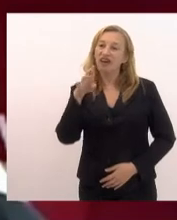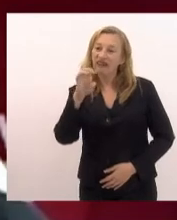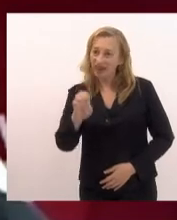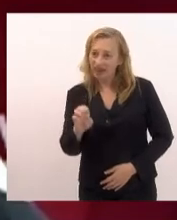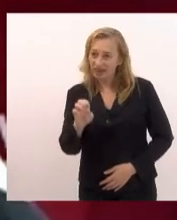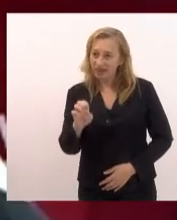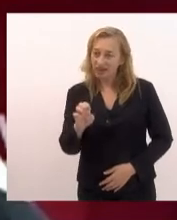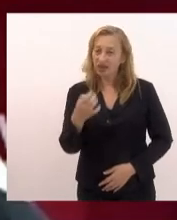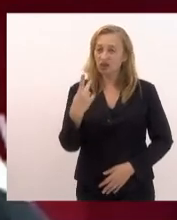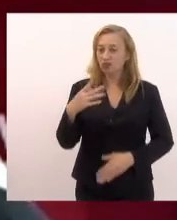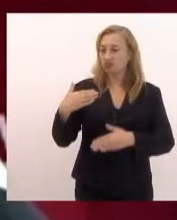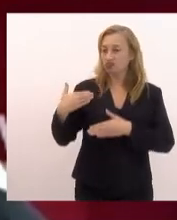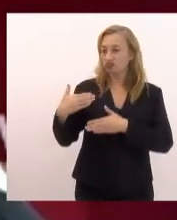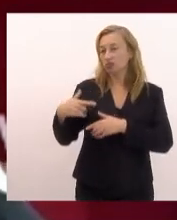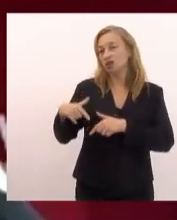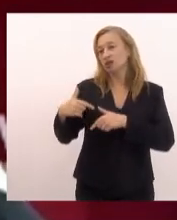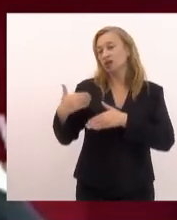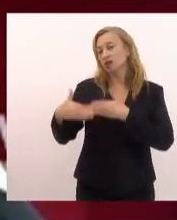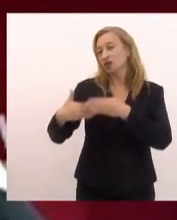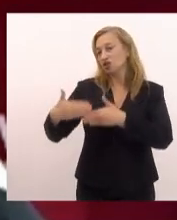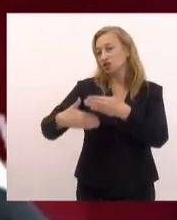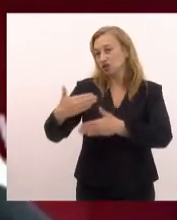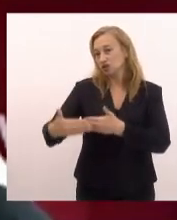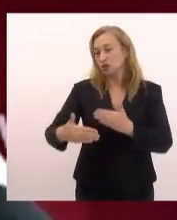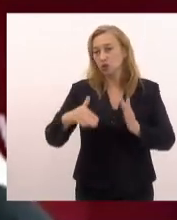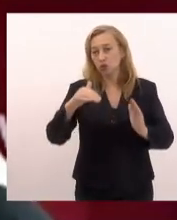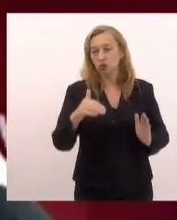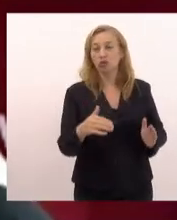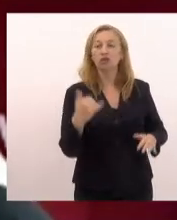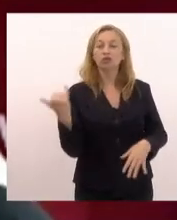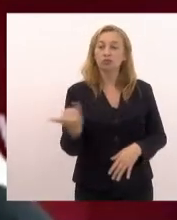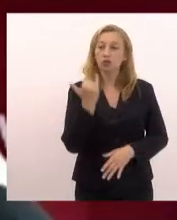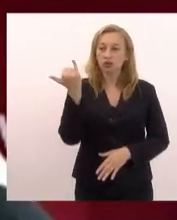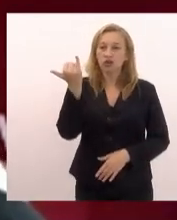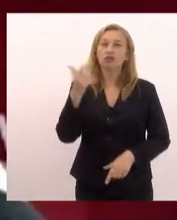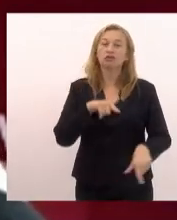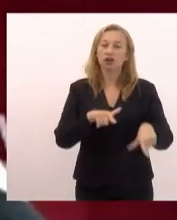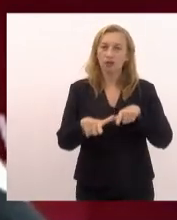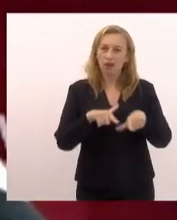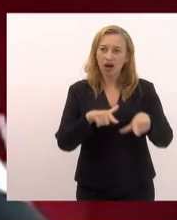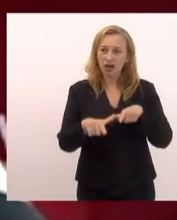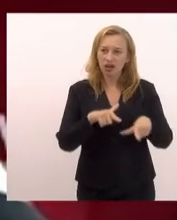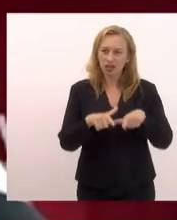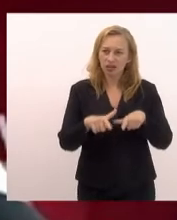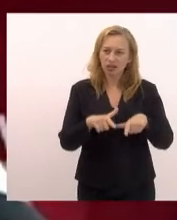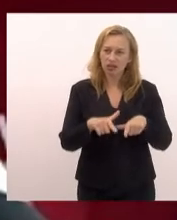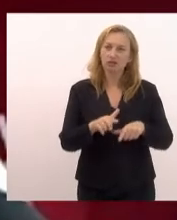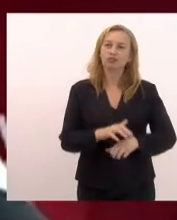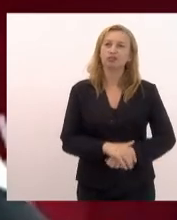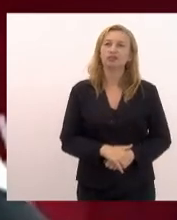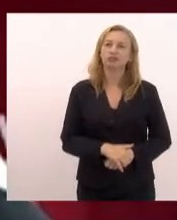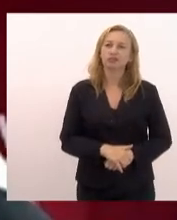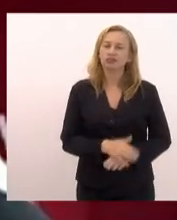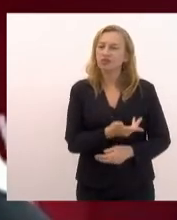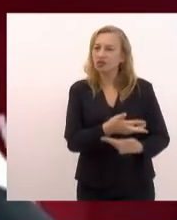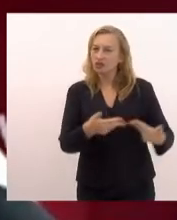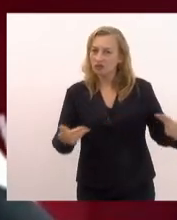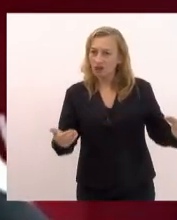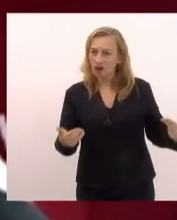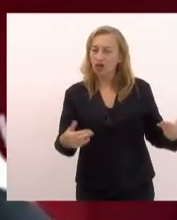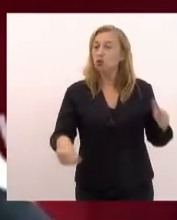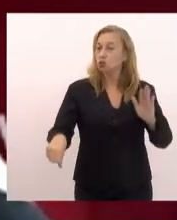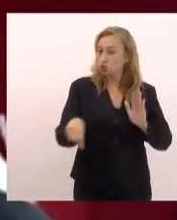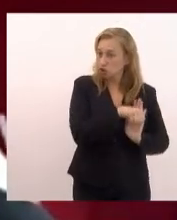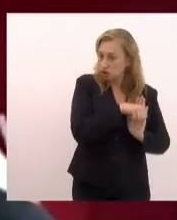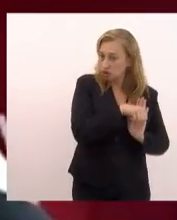sua trajetória já cumpriu importantes papéis na elucidação de vários crimes,